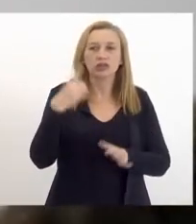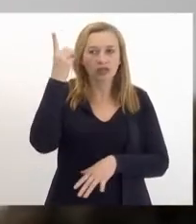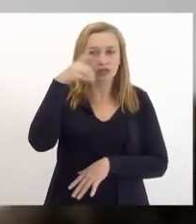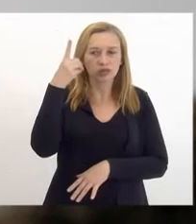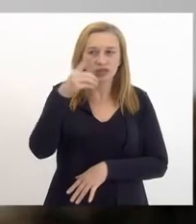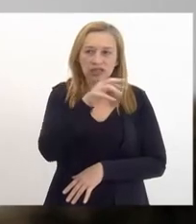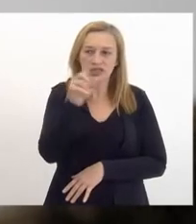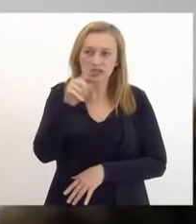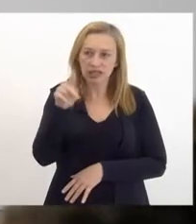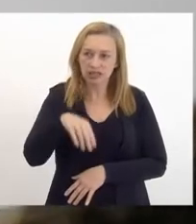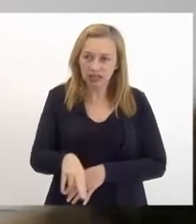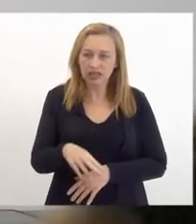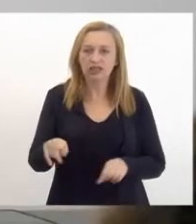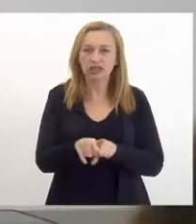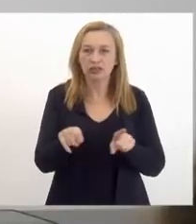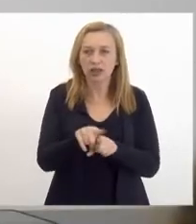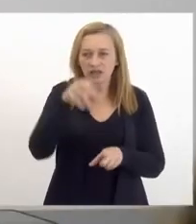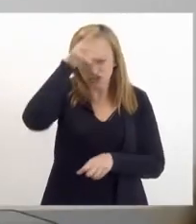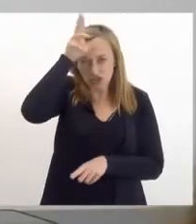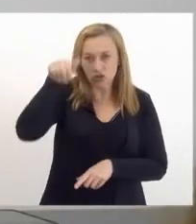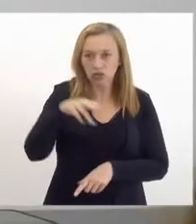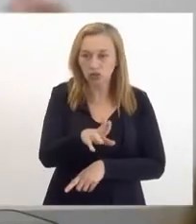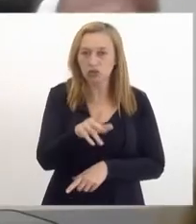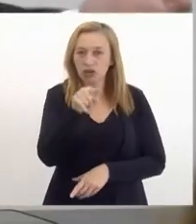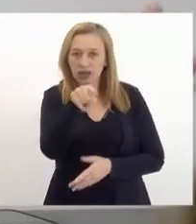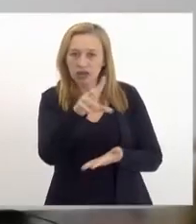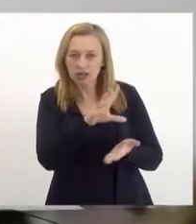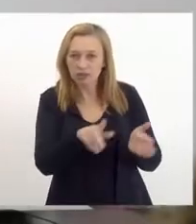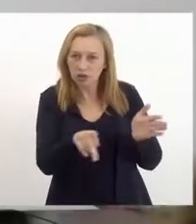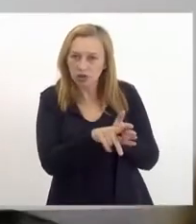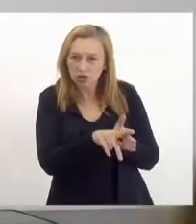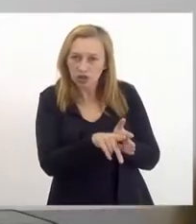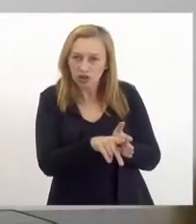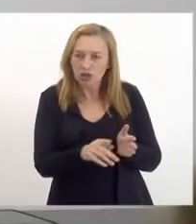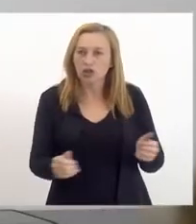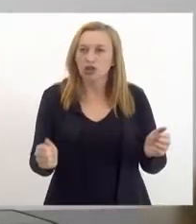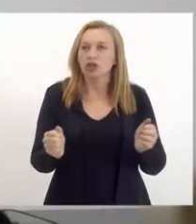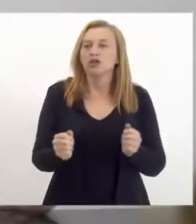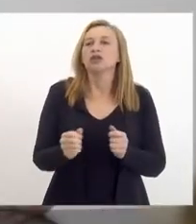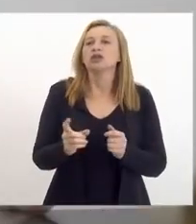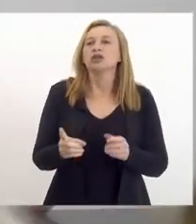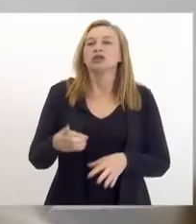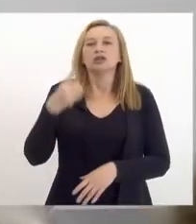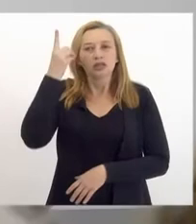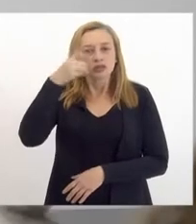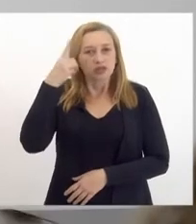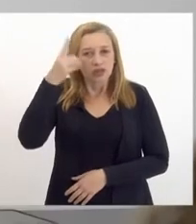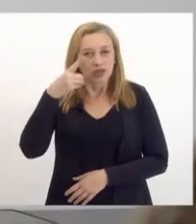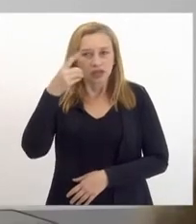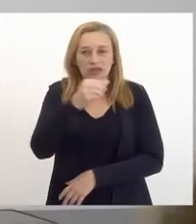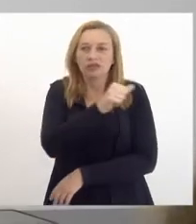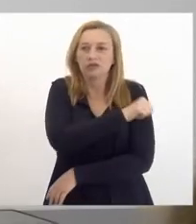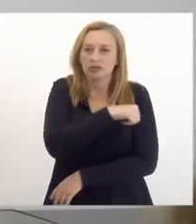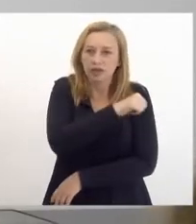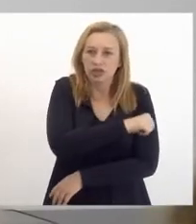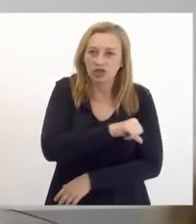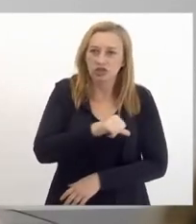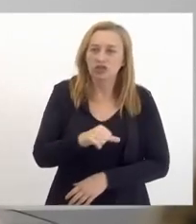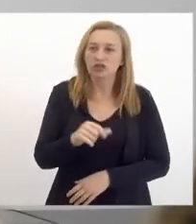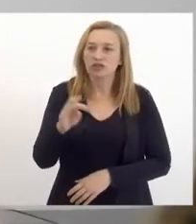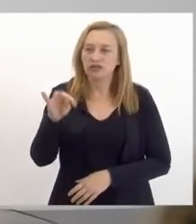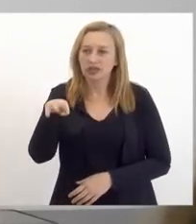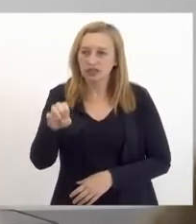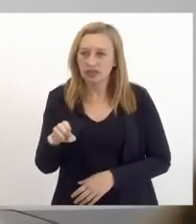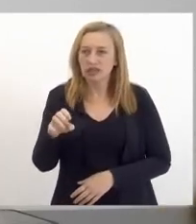e da deputada Tia Ju. Este projeto, que tem como coautores a deputada Franciane, deputada enfermeira Regiane,